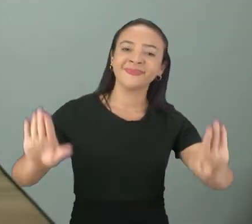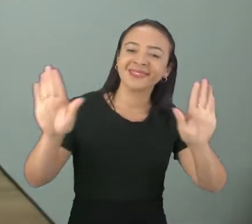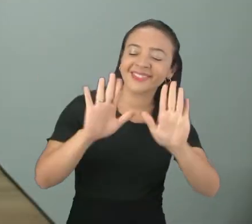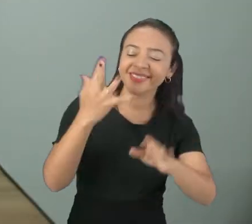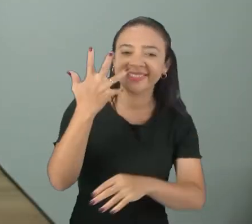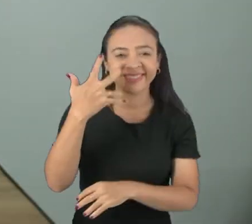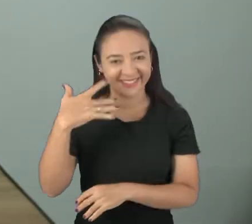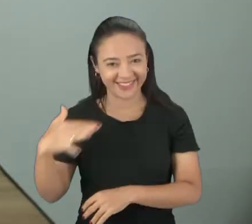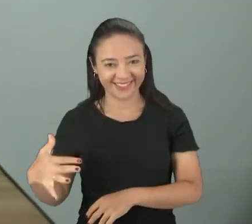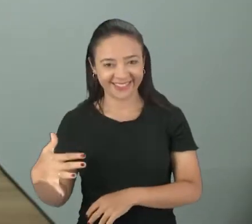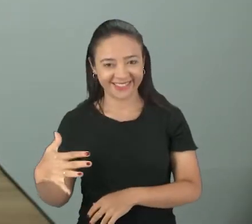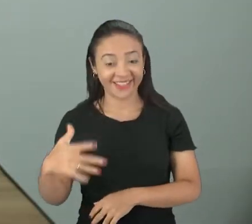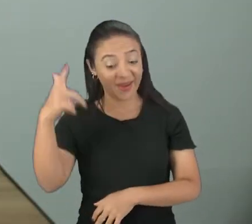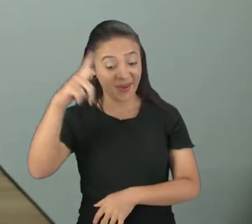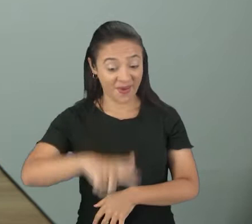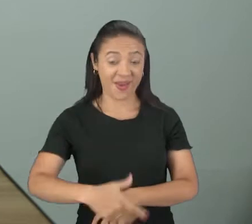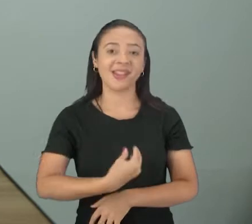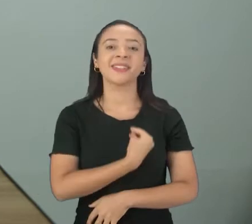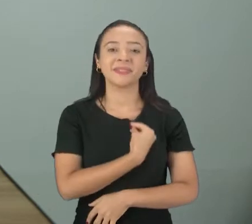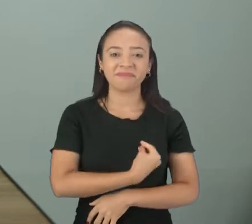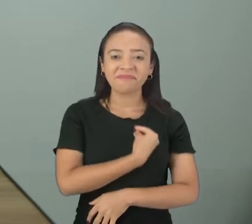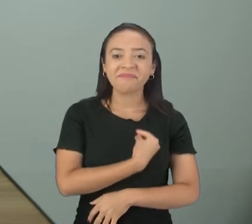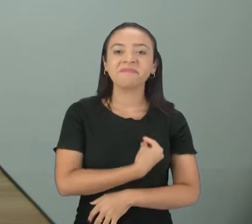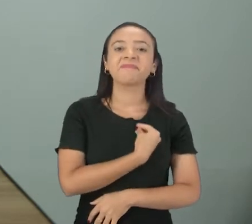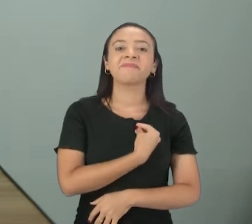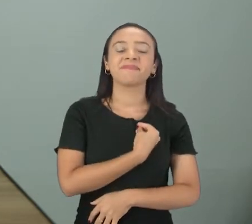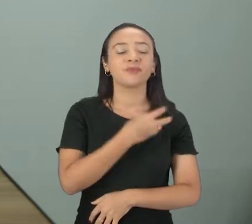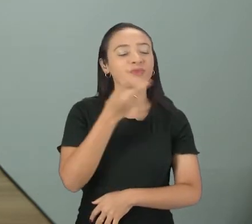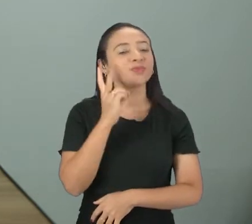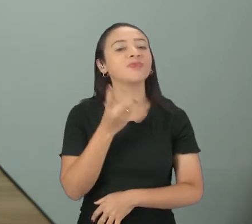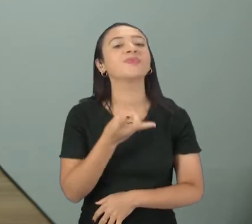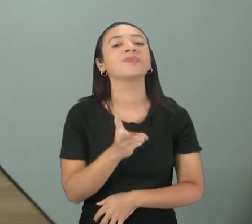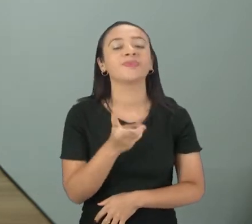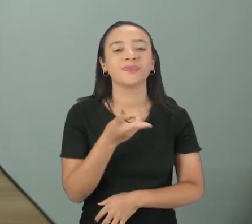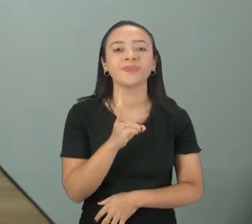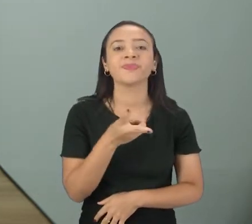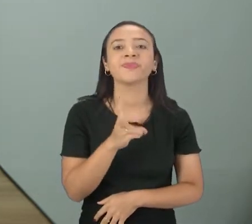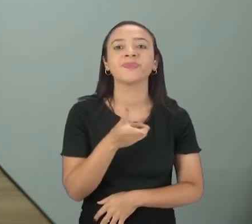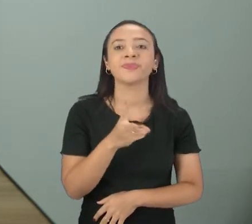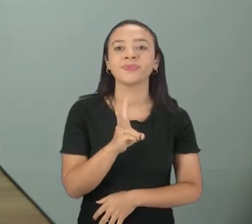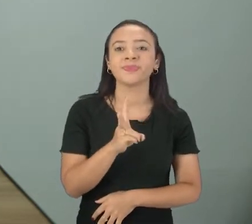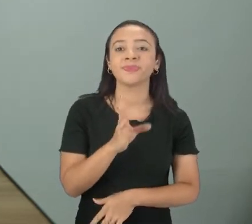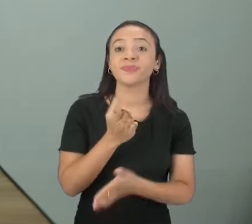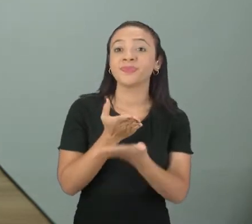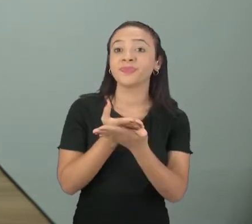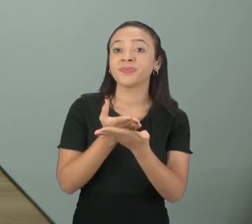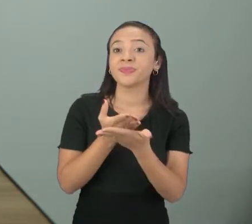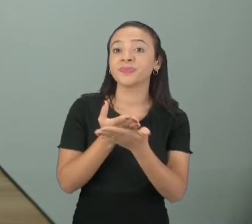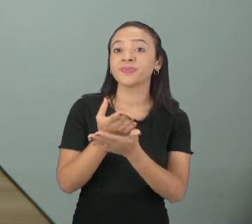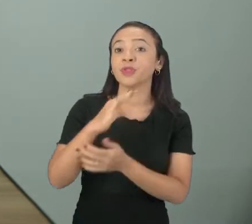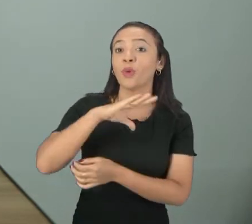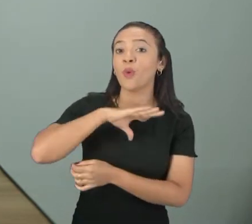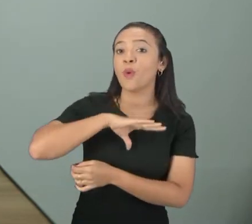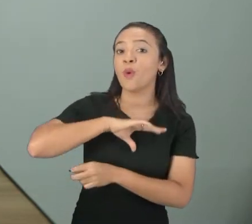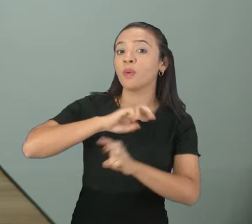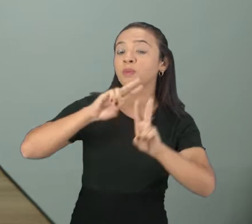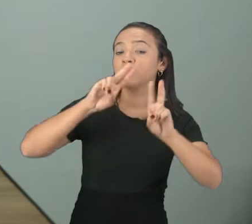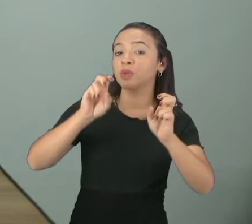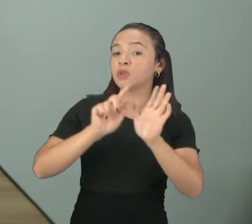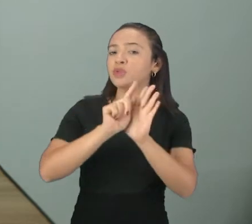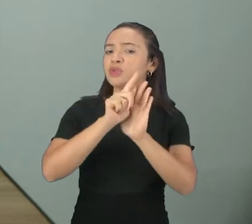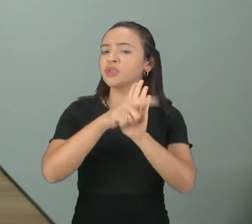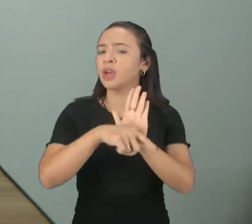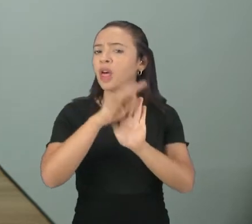Olá, crianças! Estamos de volta para darmos continuidade na nossa aula de língua portuguesa sobre o